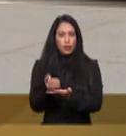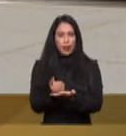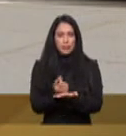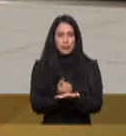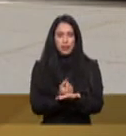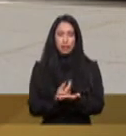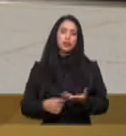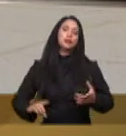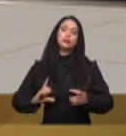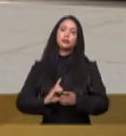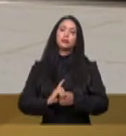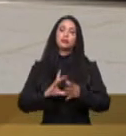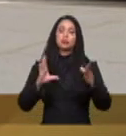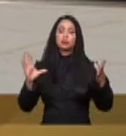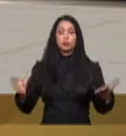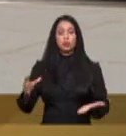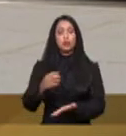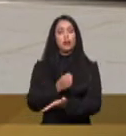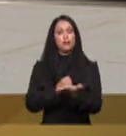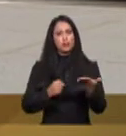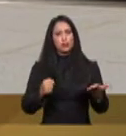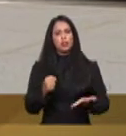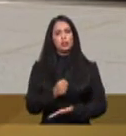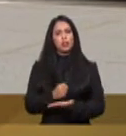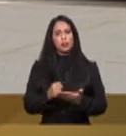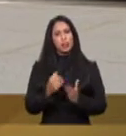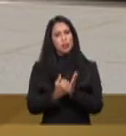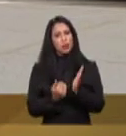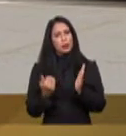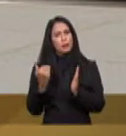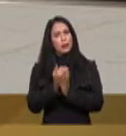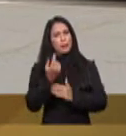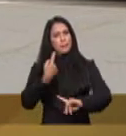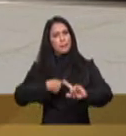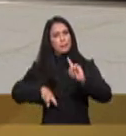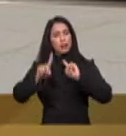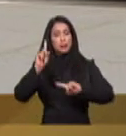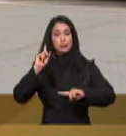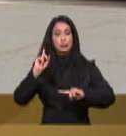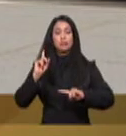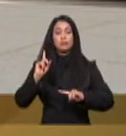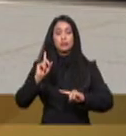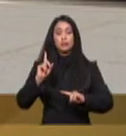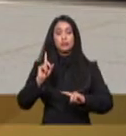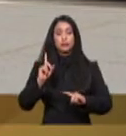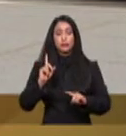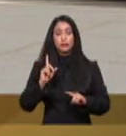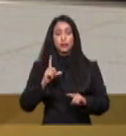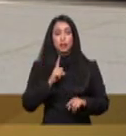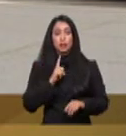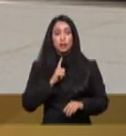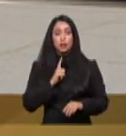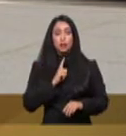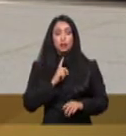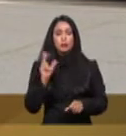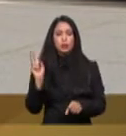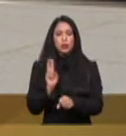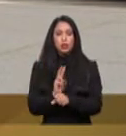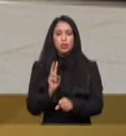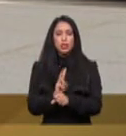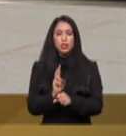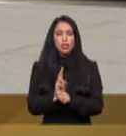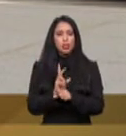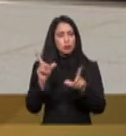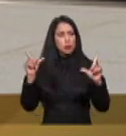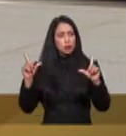democracia liberal são elementos fundamentais para esse progresso. Como antídoto para o declínio, sugere um